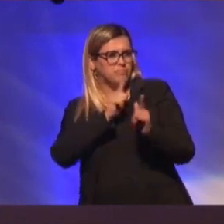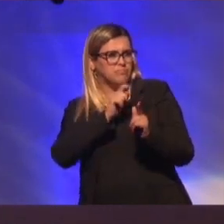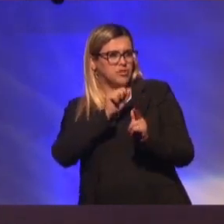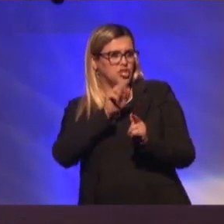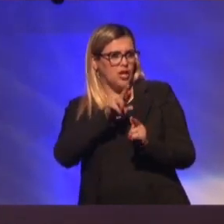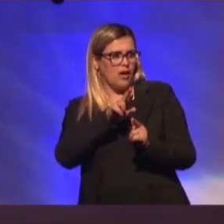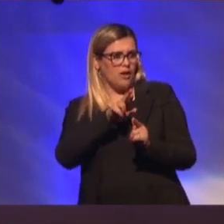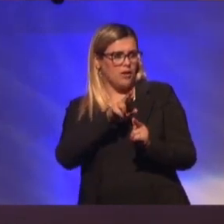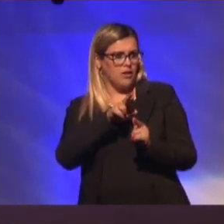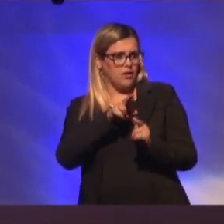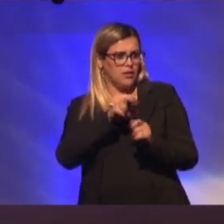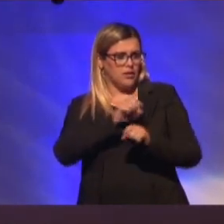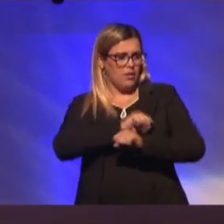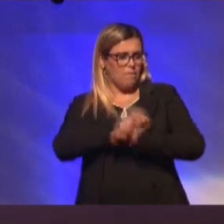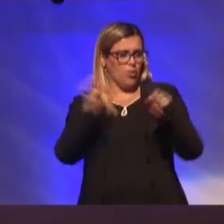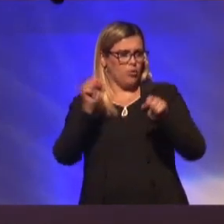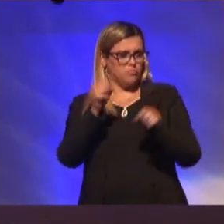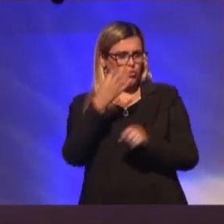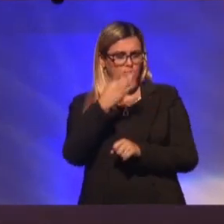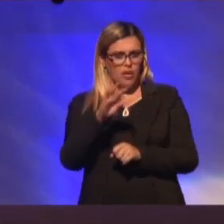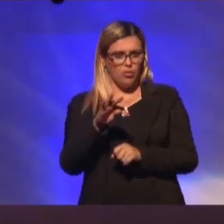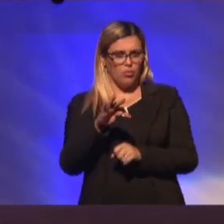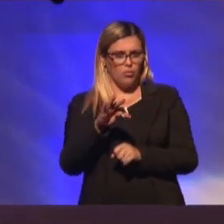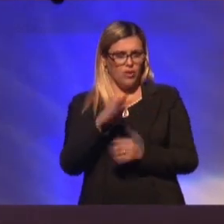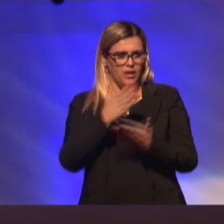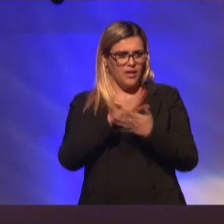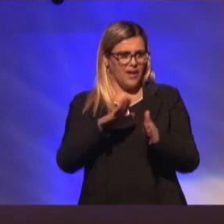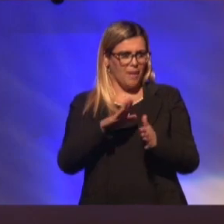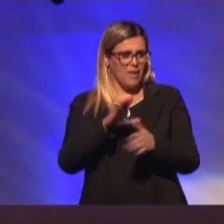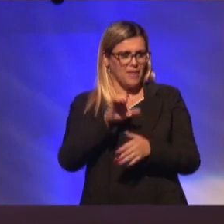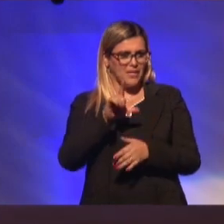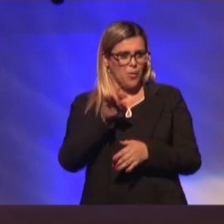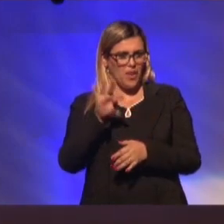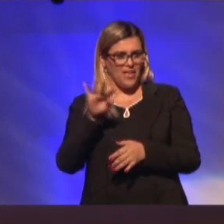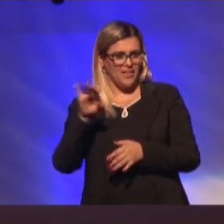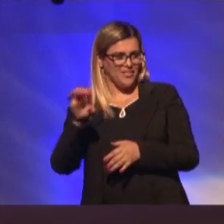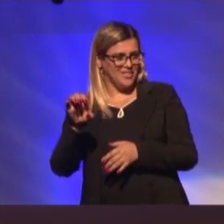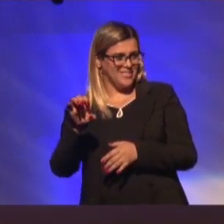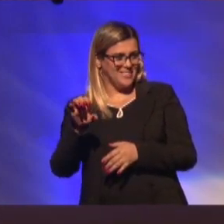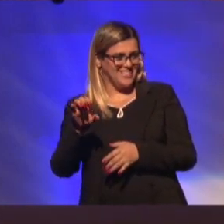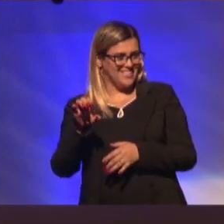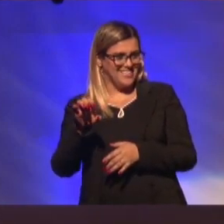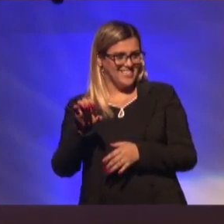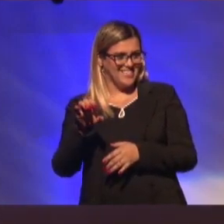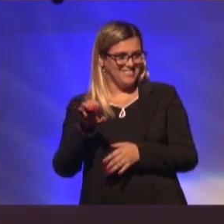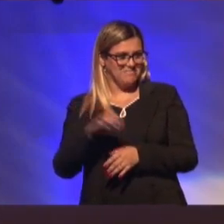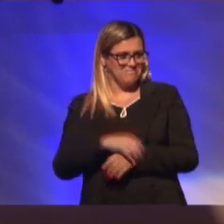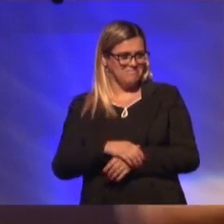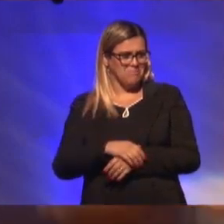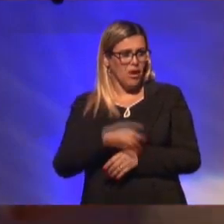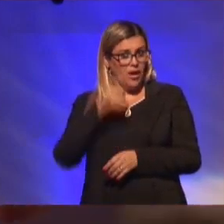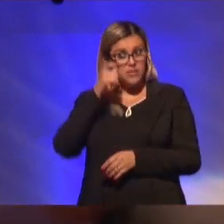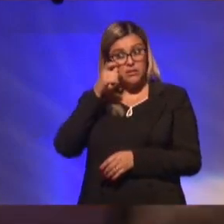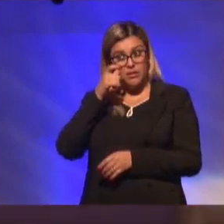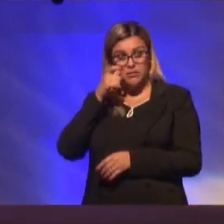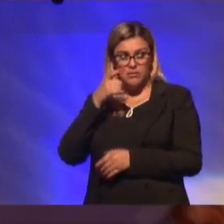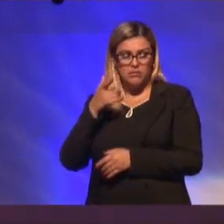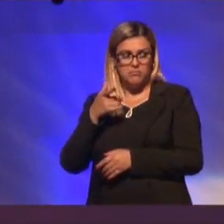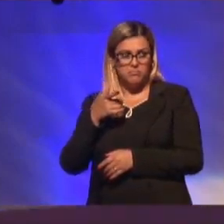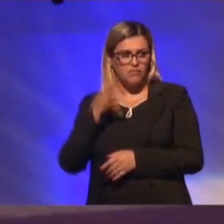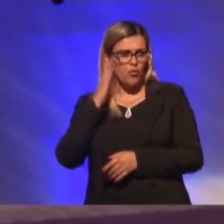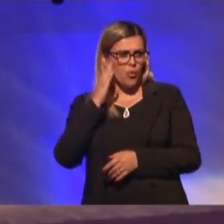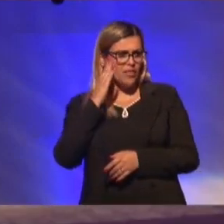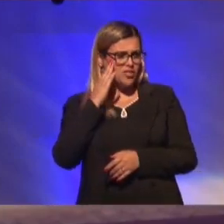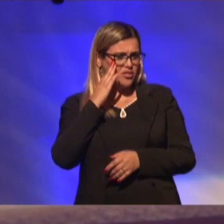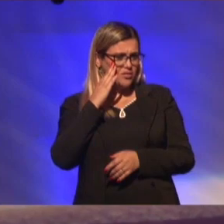choque na pessoa, para explodir a dor e acabar com a celulite. Eu achei bem interessante, mas foi o que eu